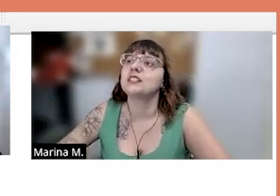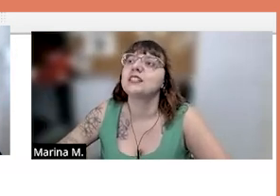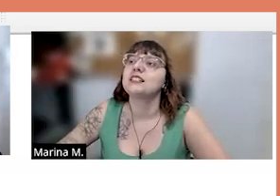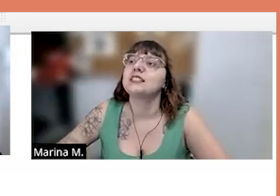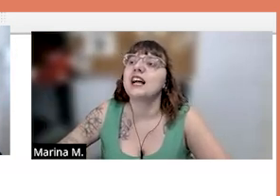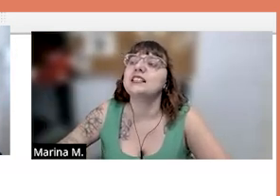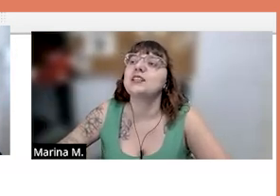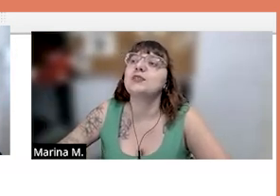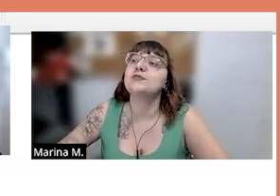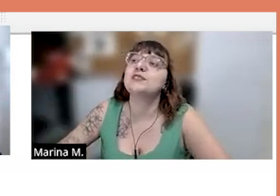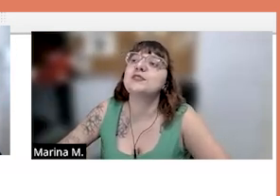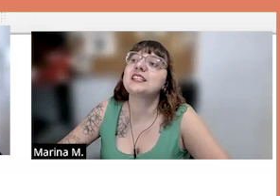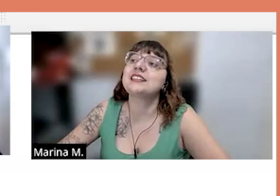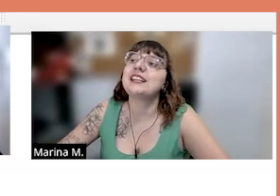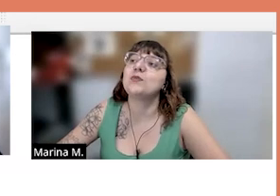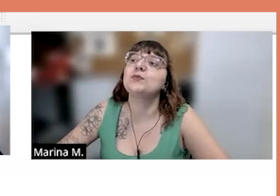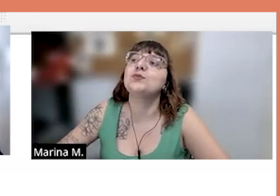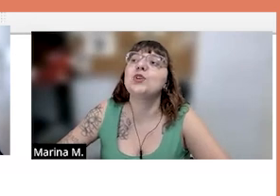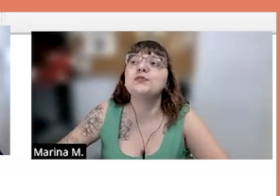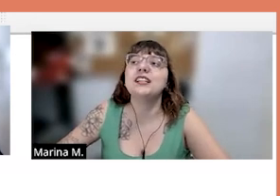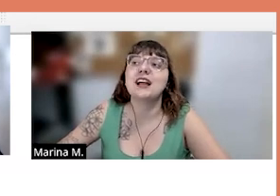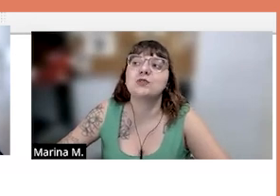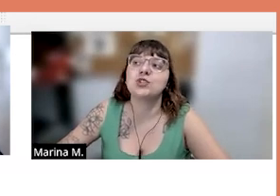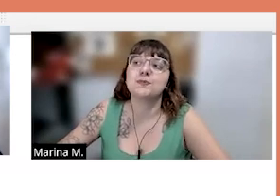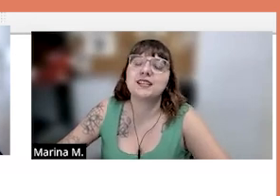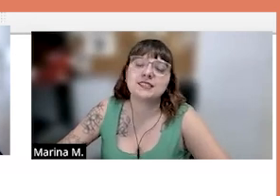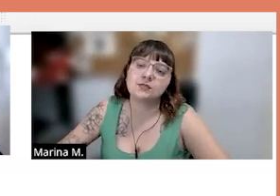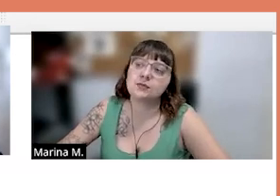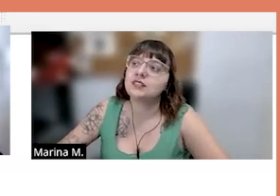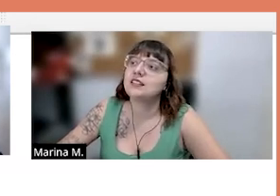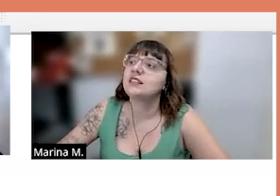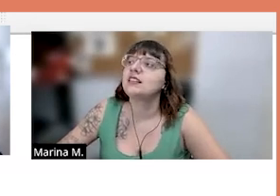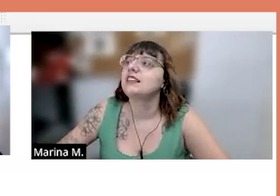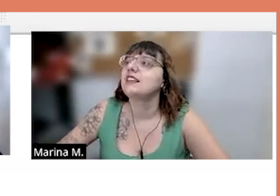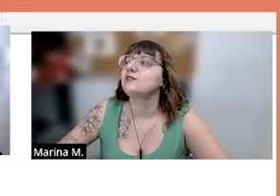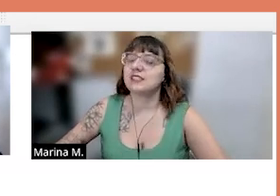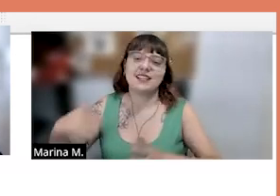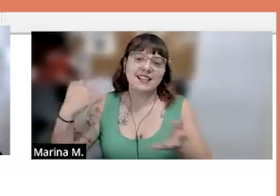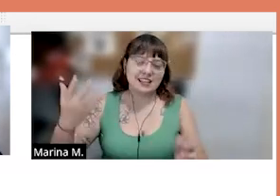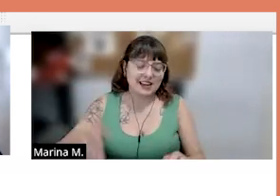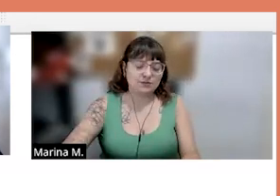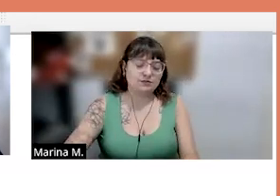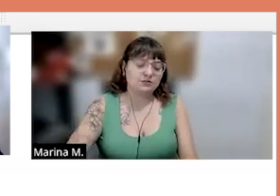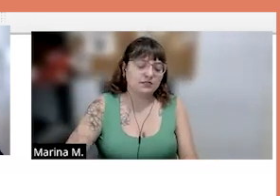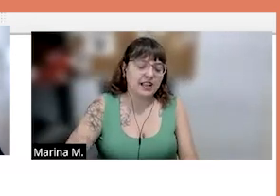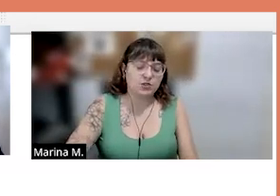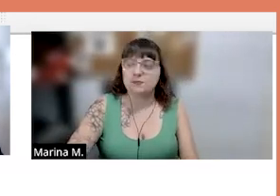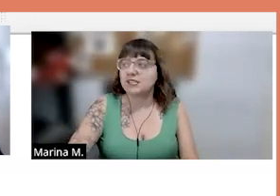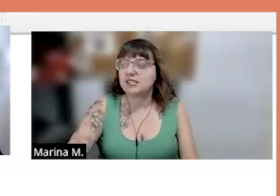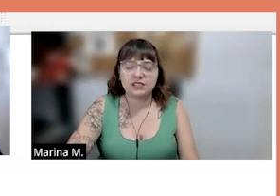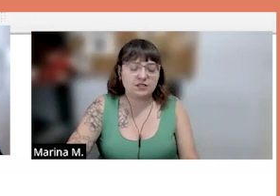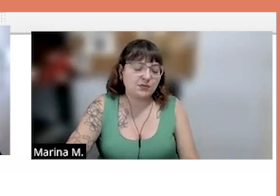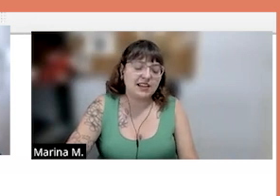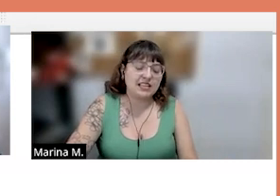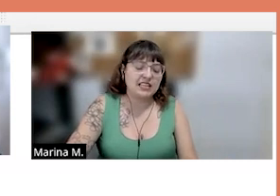disso, tá? Então, quando você for criar um novo layout de impressão, você vai ter que criar um layout de